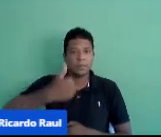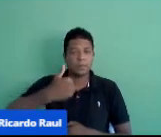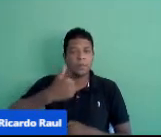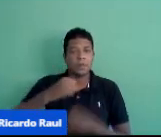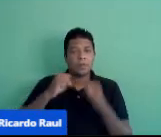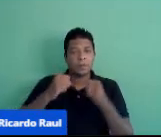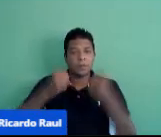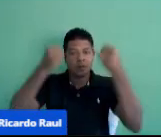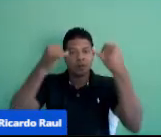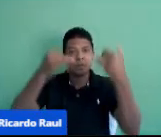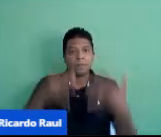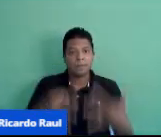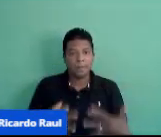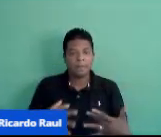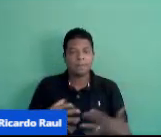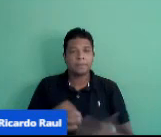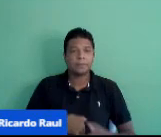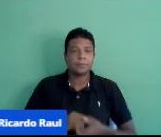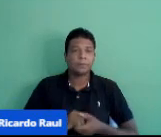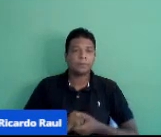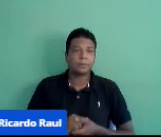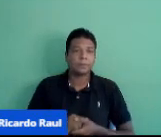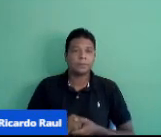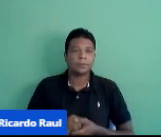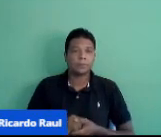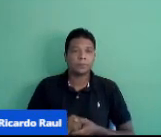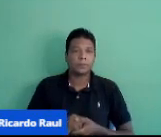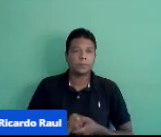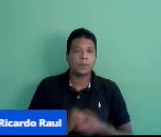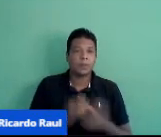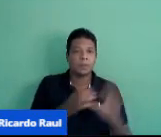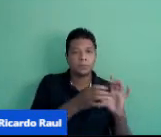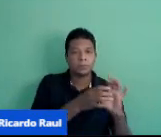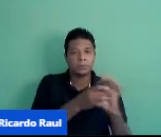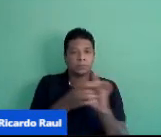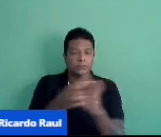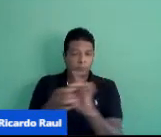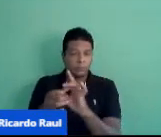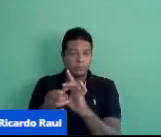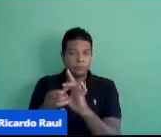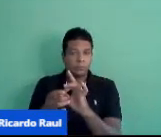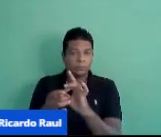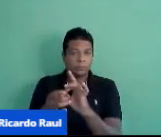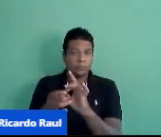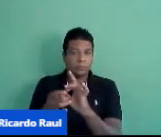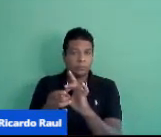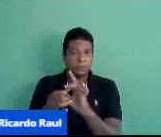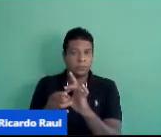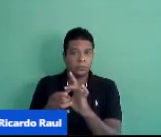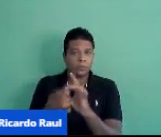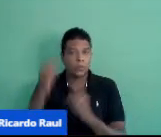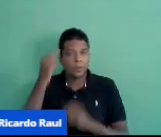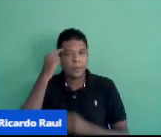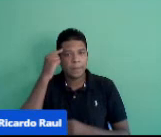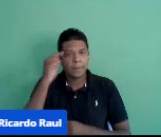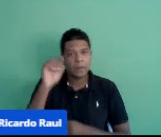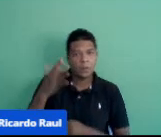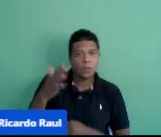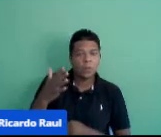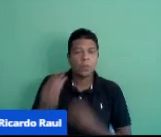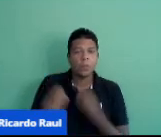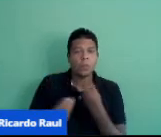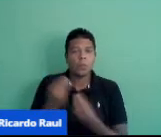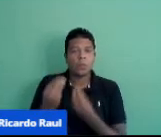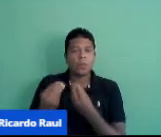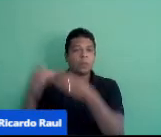também. Então, vamos falar um pouco agora desse contexto, né? Para os nossos colegas professores terem uma ideia mais ou menos de como que é o local